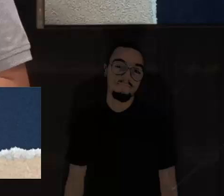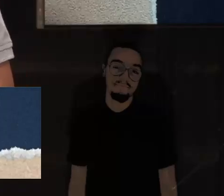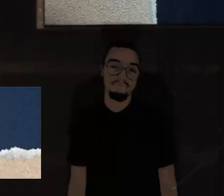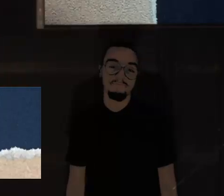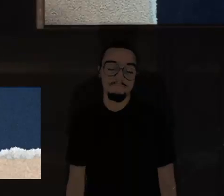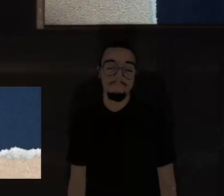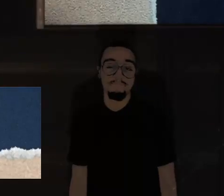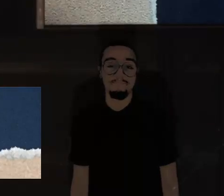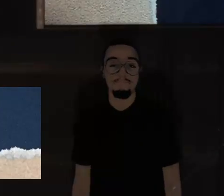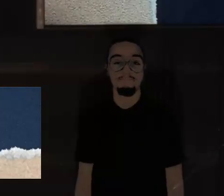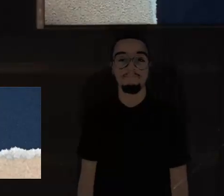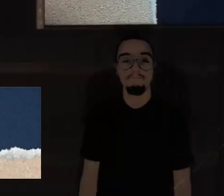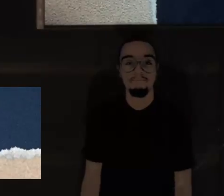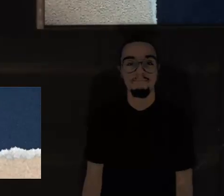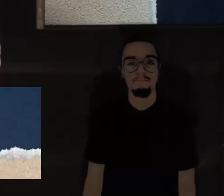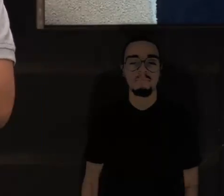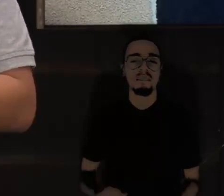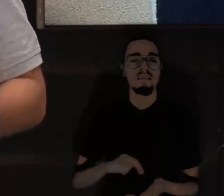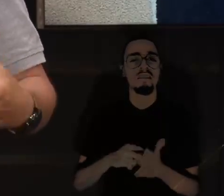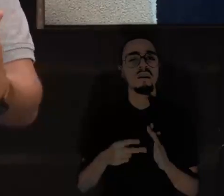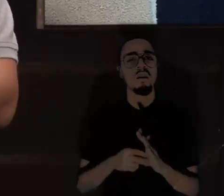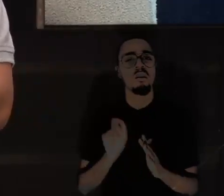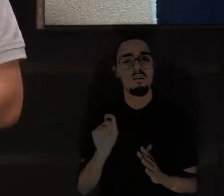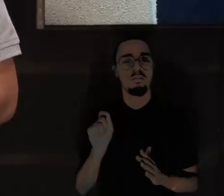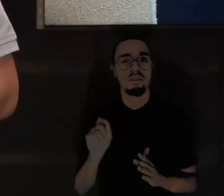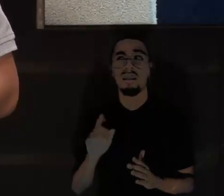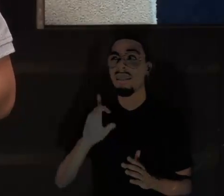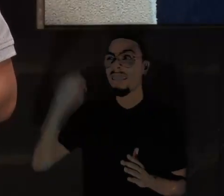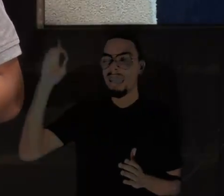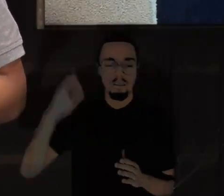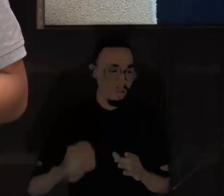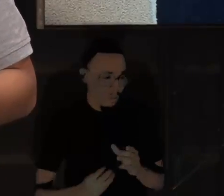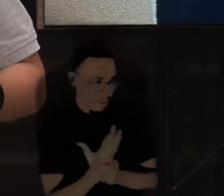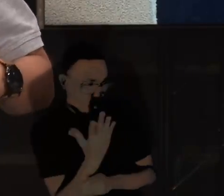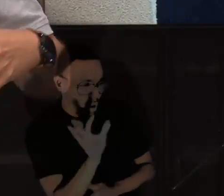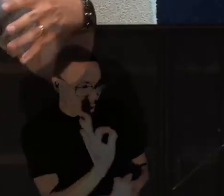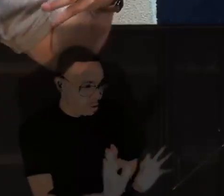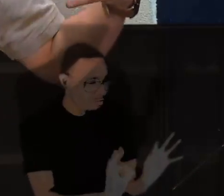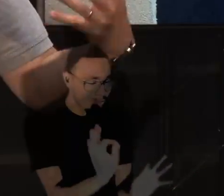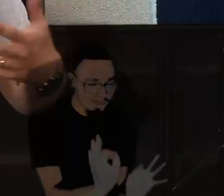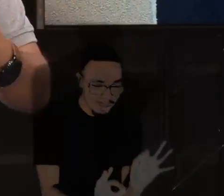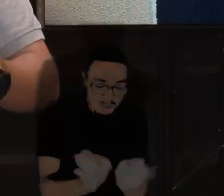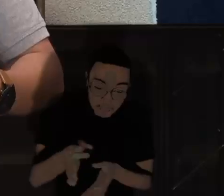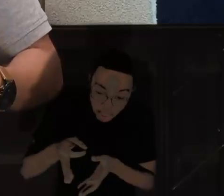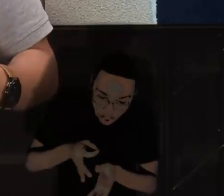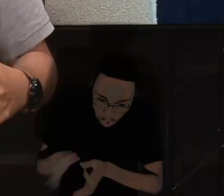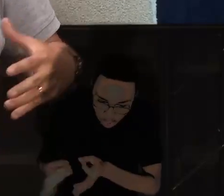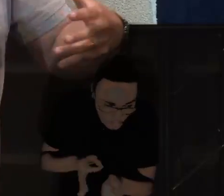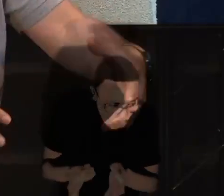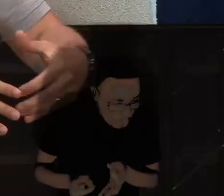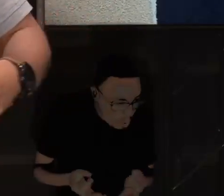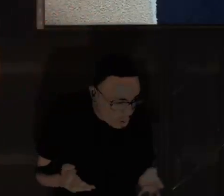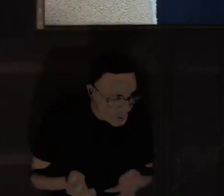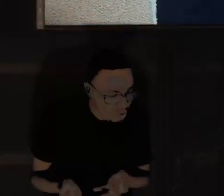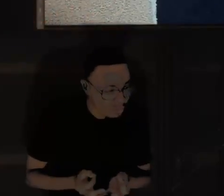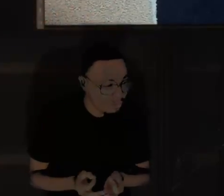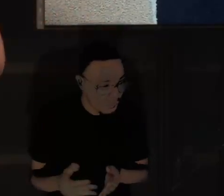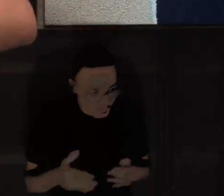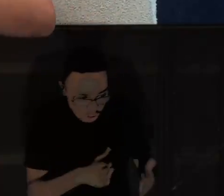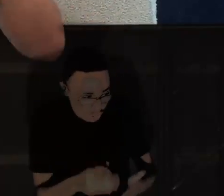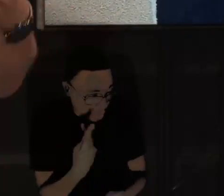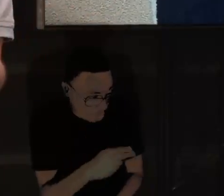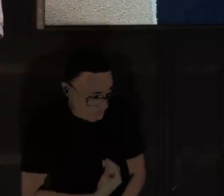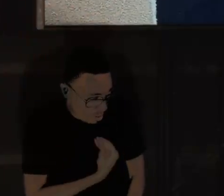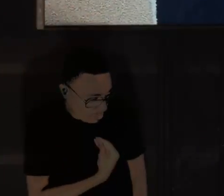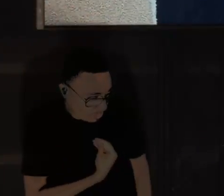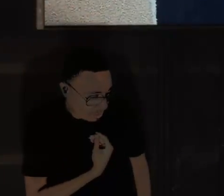o Senhor. O que ele está falando? Olha, aquilo que eu construí para você, que eu planejei para a sua caminhada, para a sua trajetória,